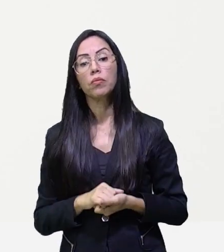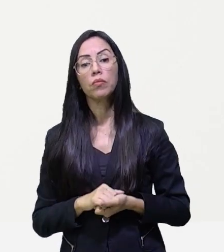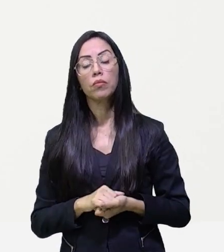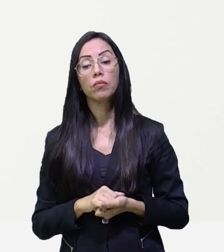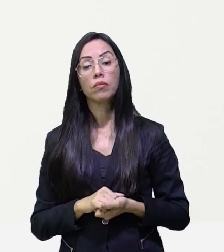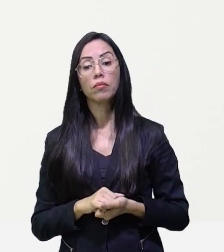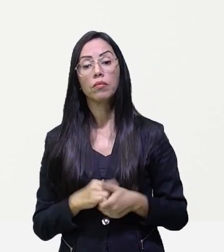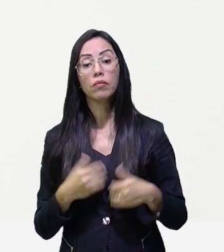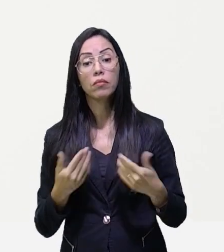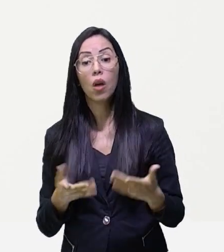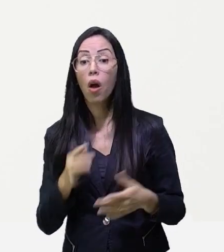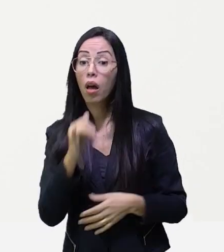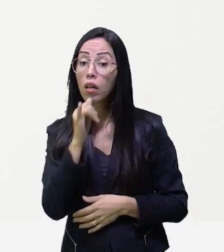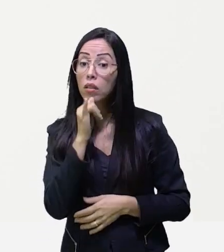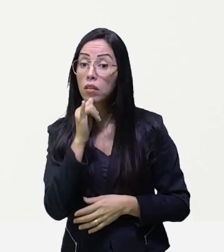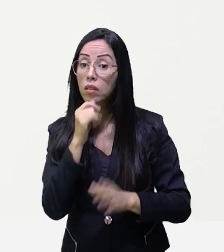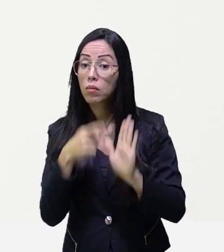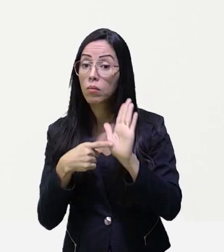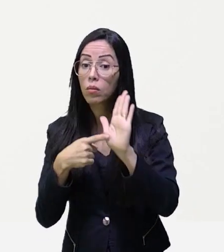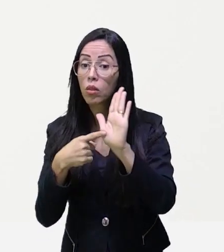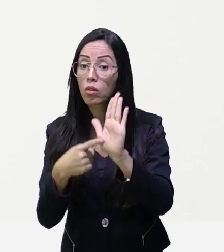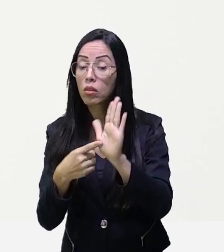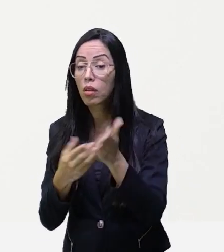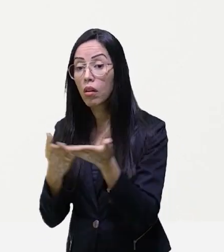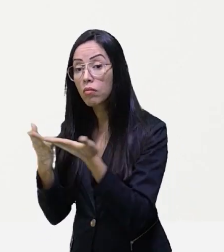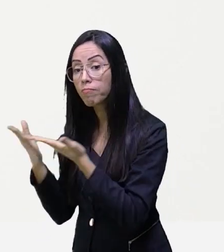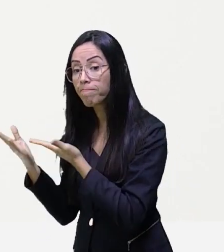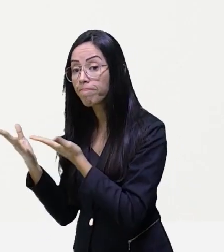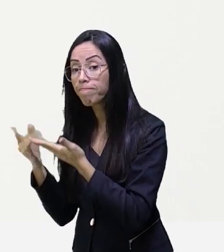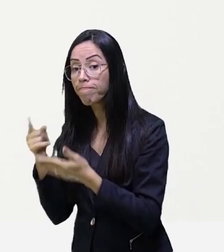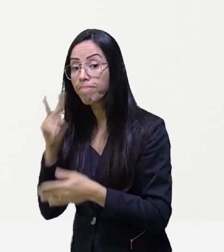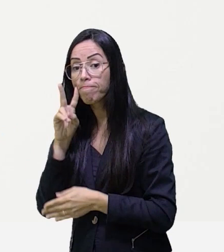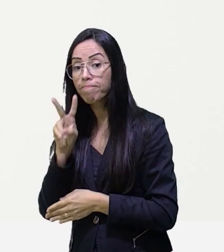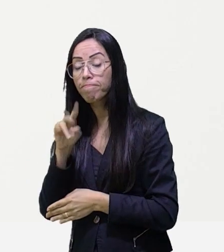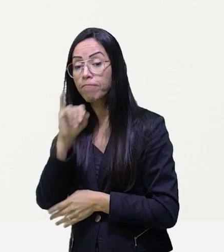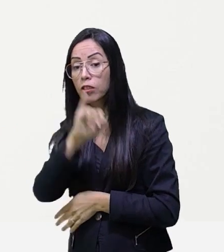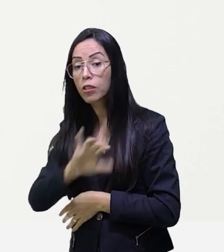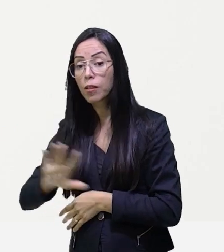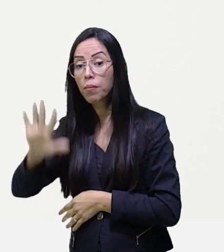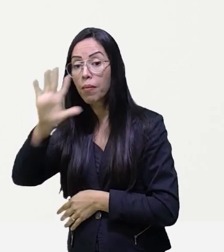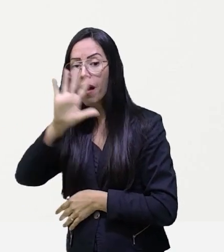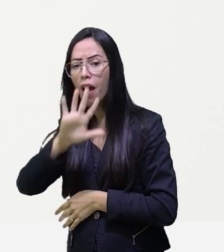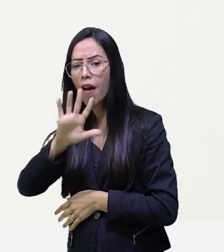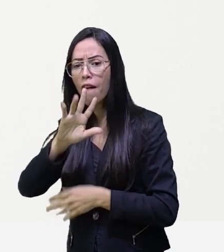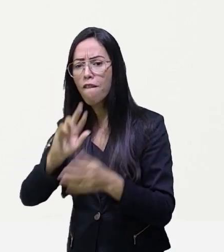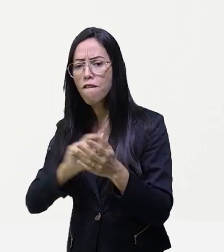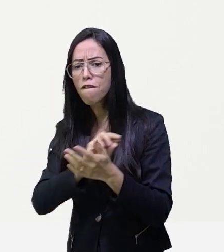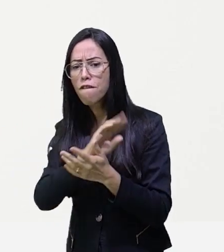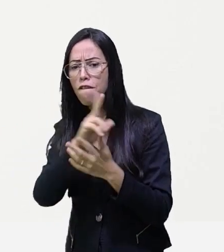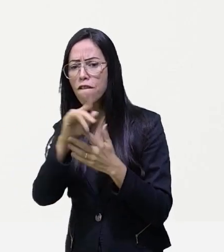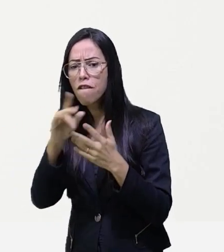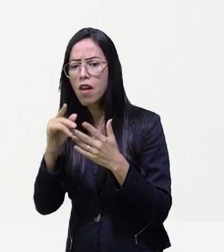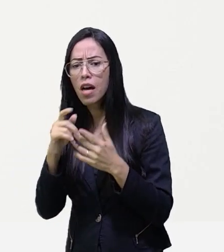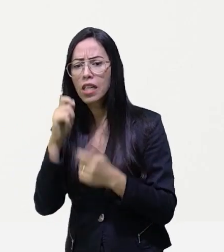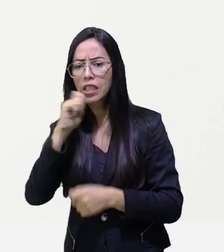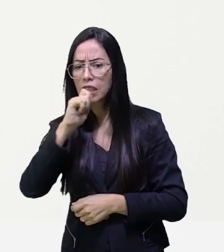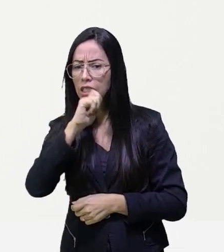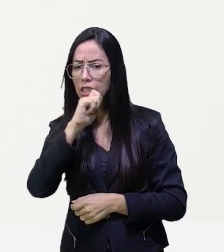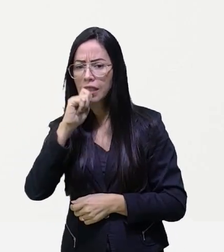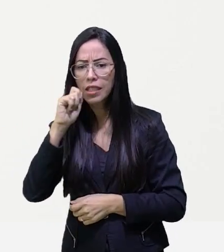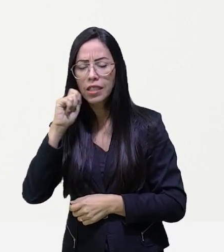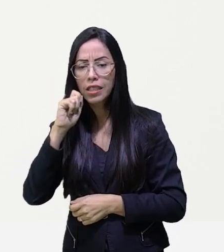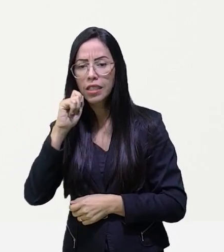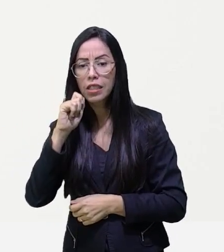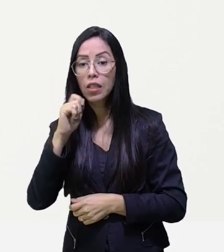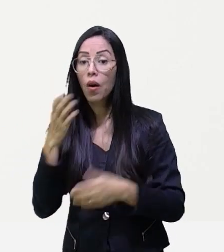o exemplo que eu quero mostrar para vocês agora, não é? Vocês estão vendo aí a imagem, a ilustração? Várias escovinhas, não é? Mas não é só isso, não. Vamos